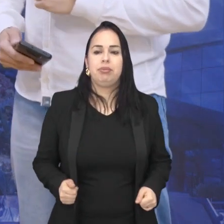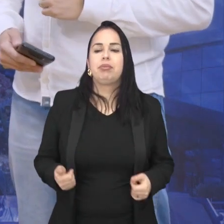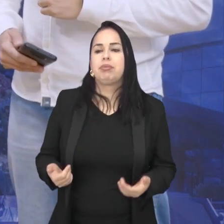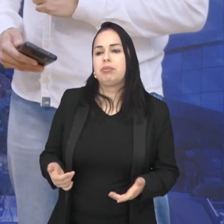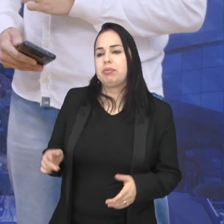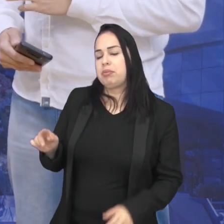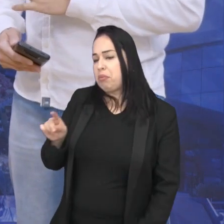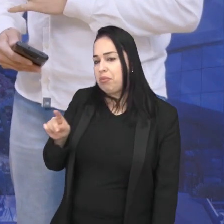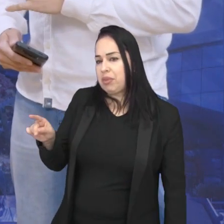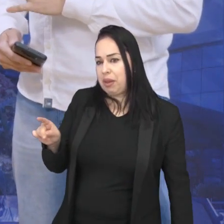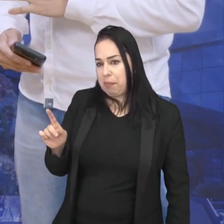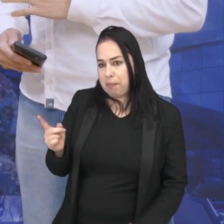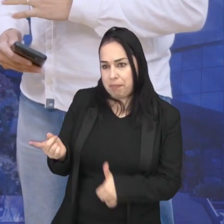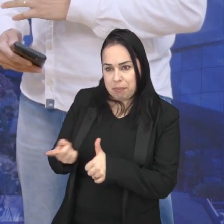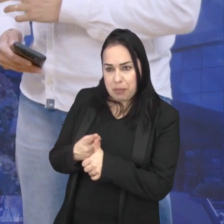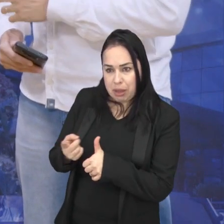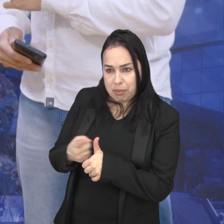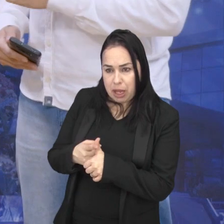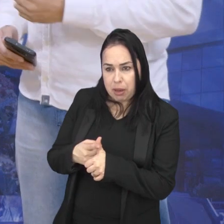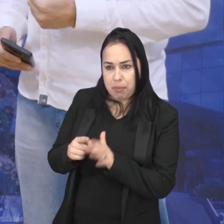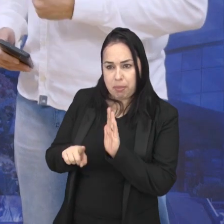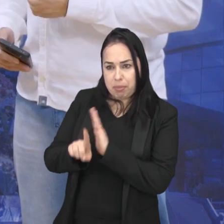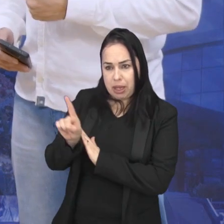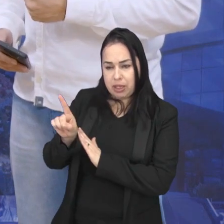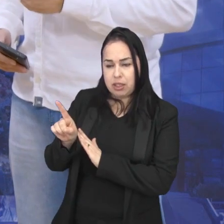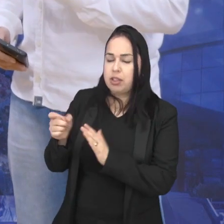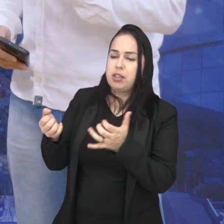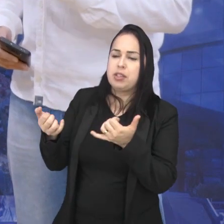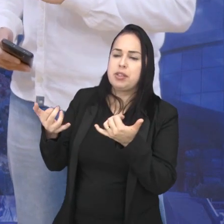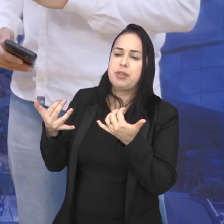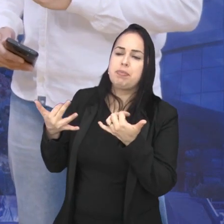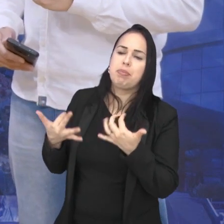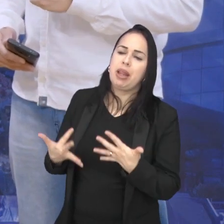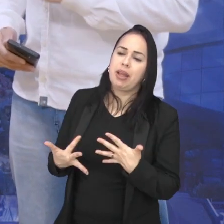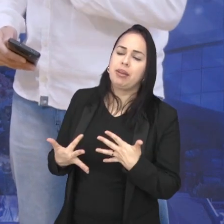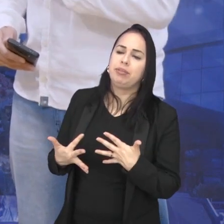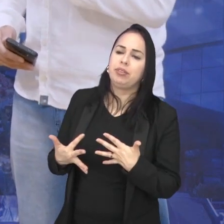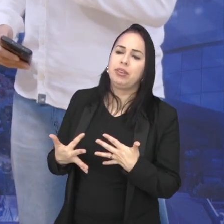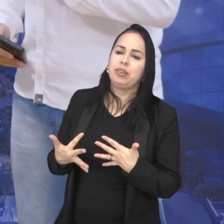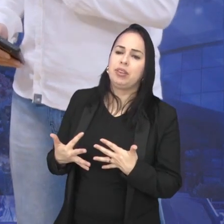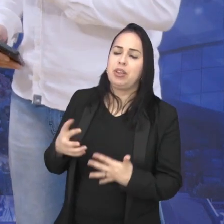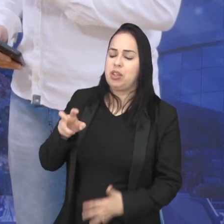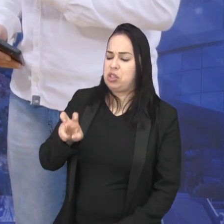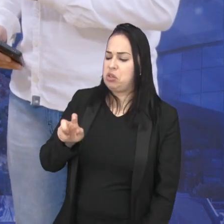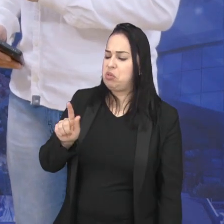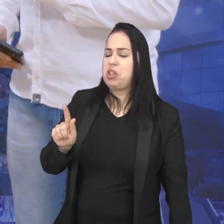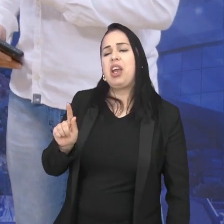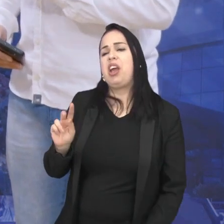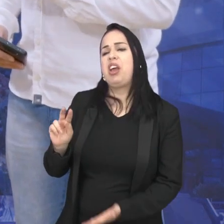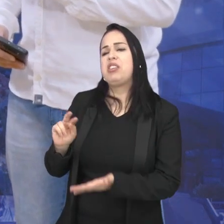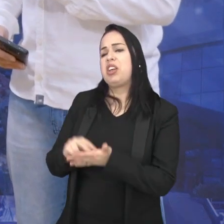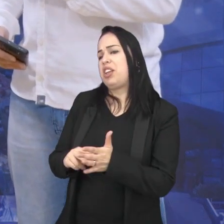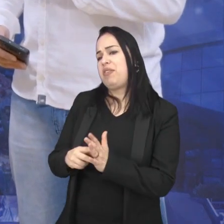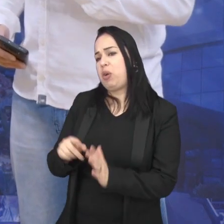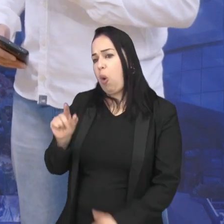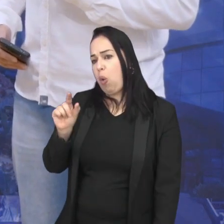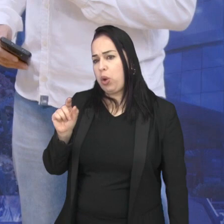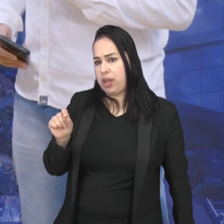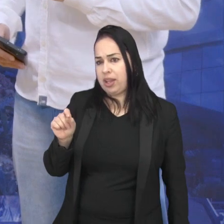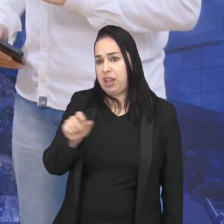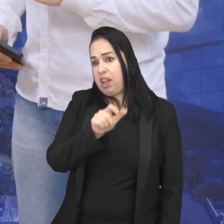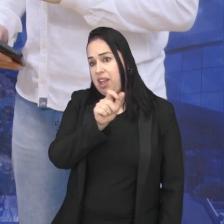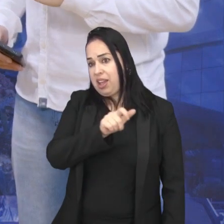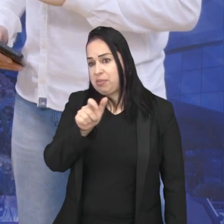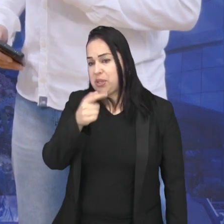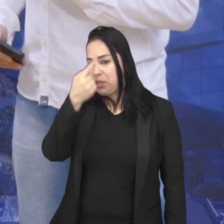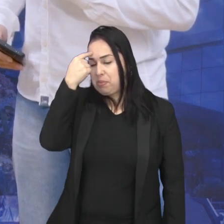E professor, primeiro eu acho que é importante a gente explicar para o pessoal de casa o que é o 5G. Né? Algumas pessoas acham